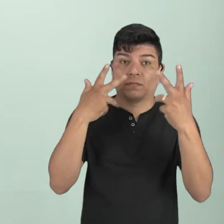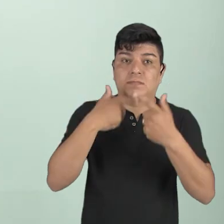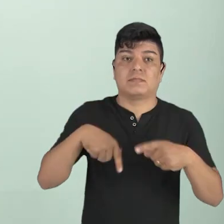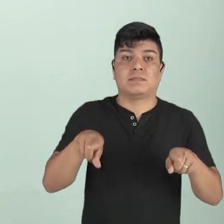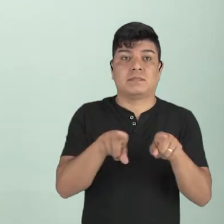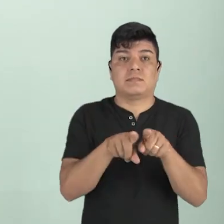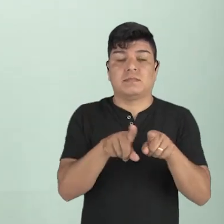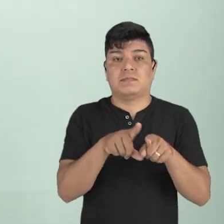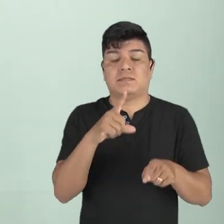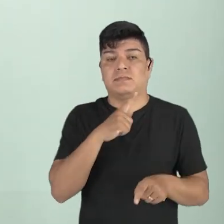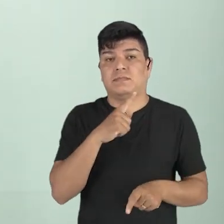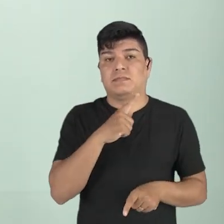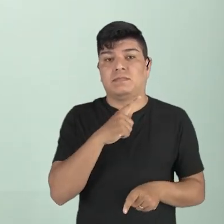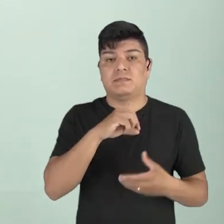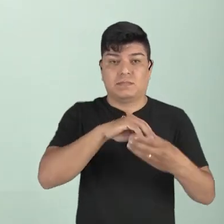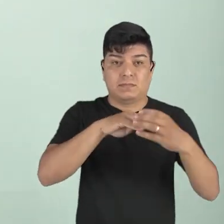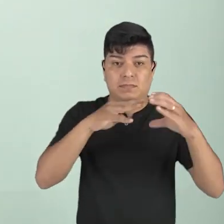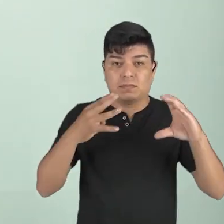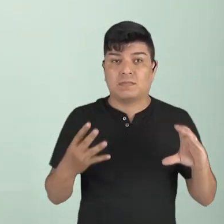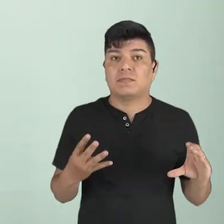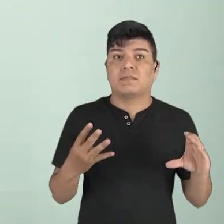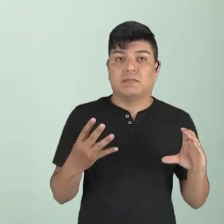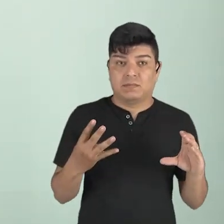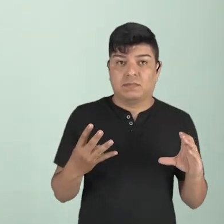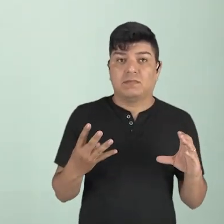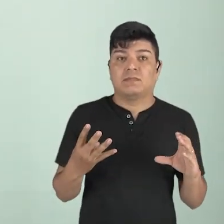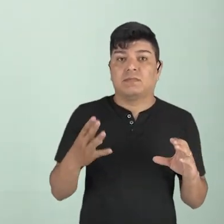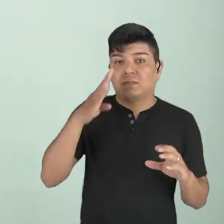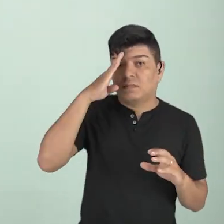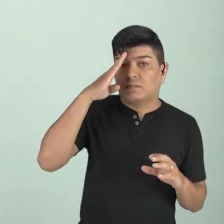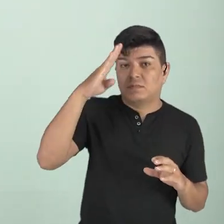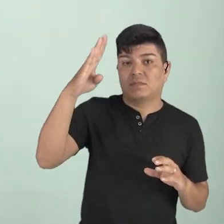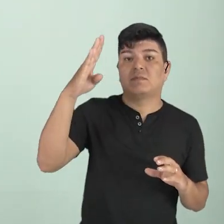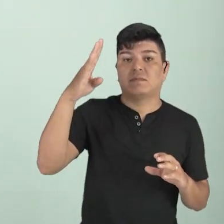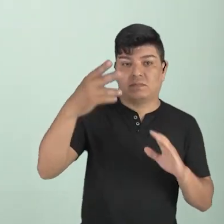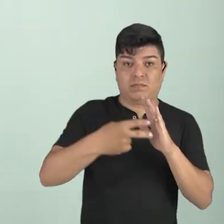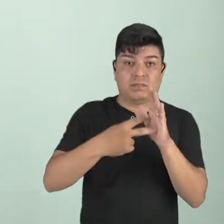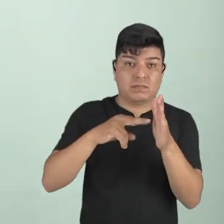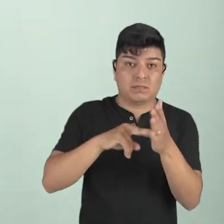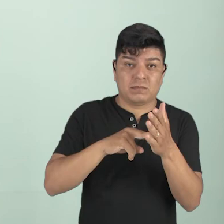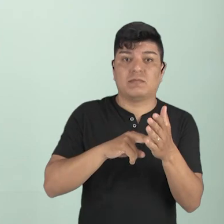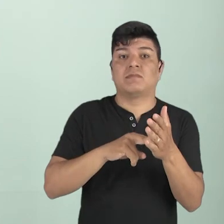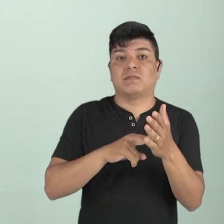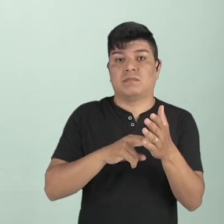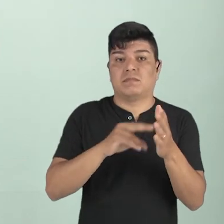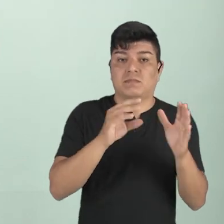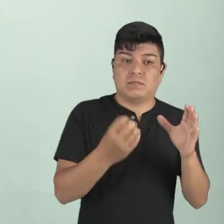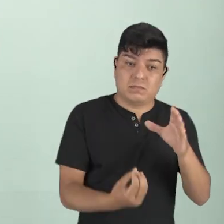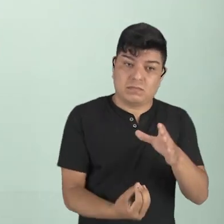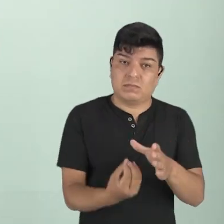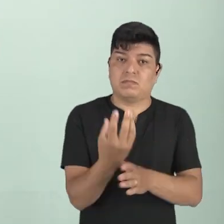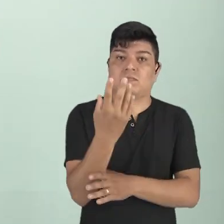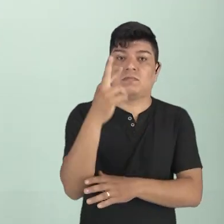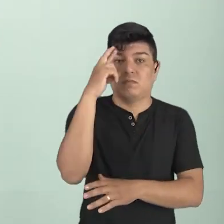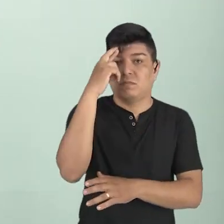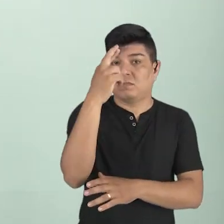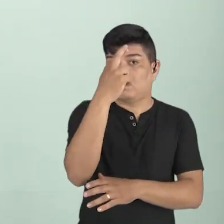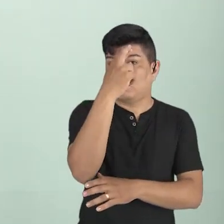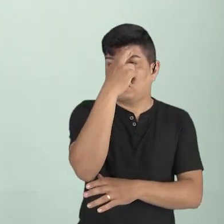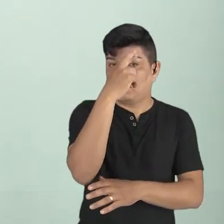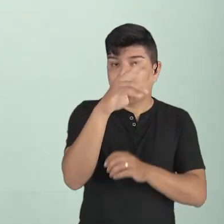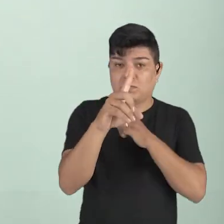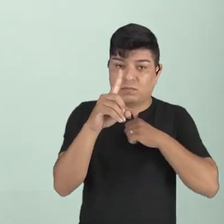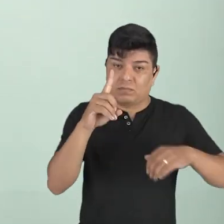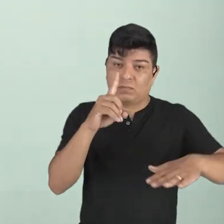e que também tenha características e uma função significativamente na construção histórica